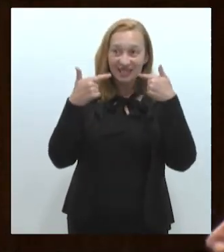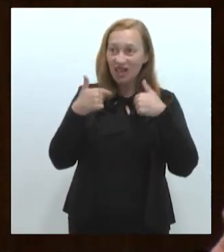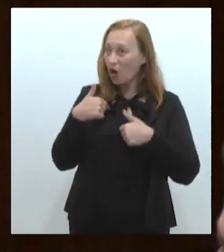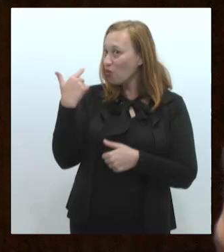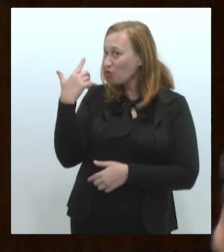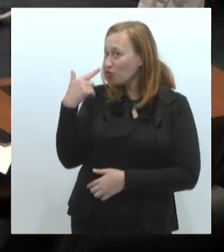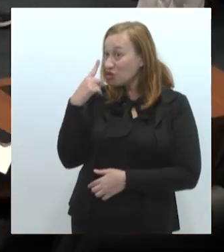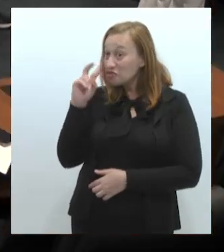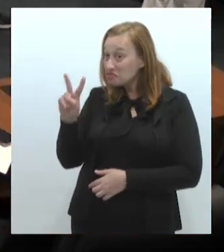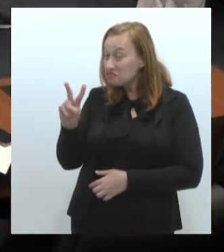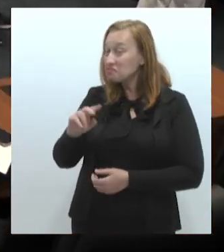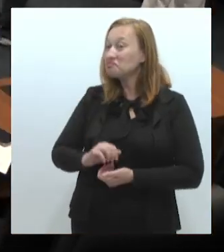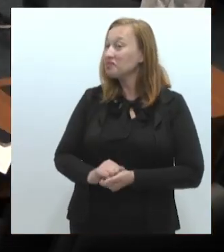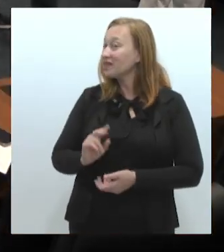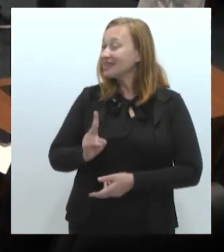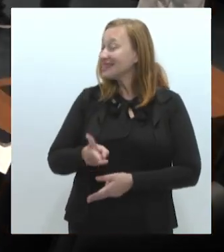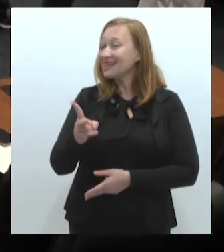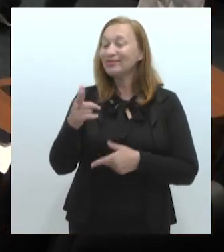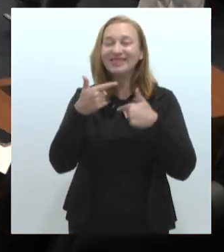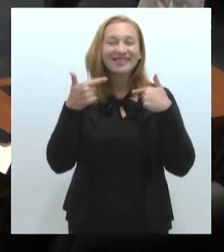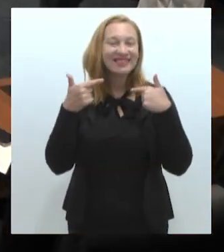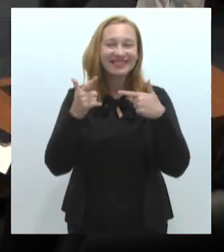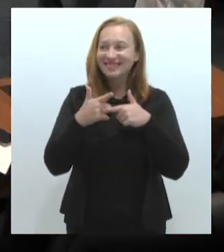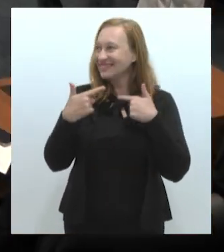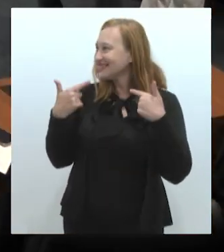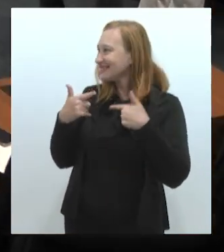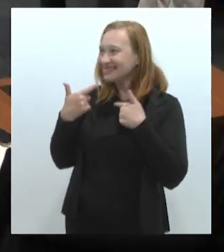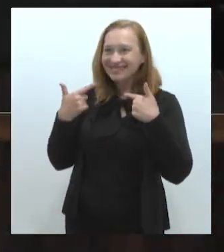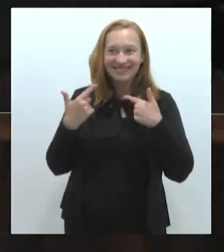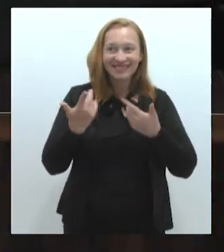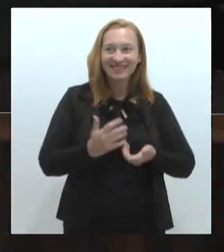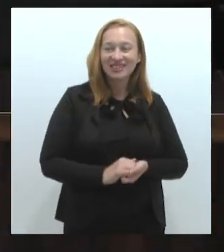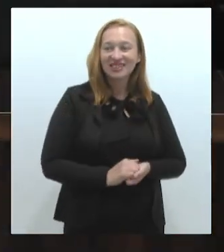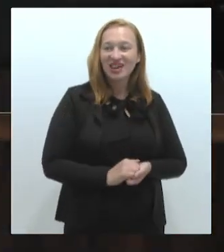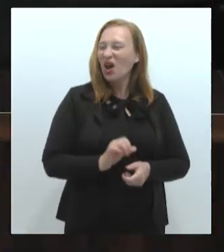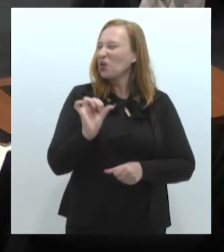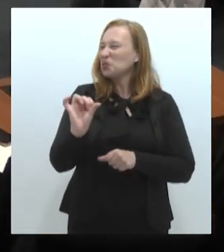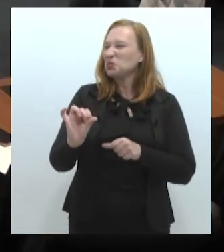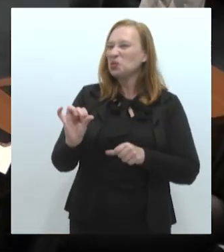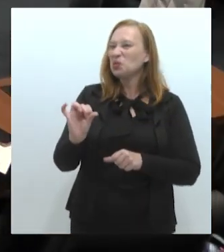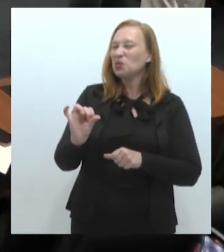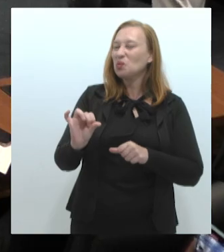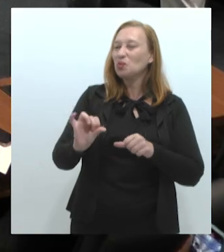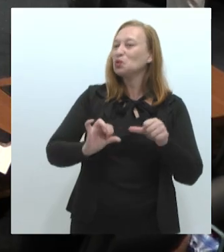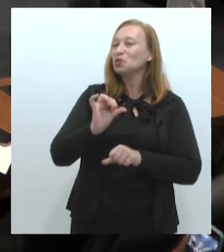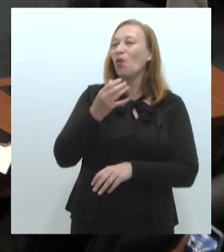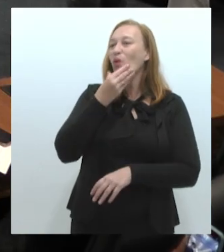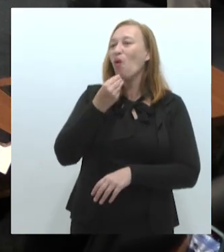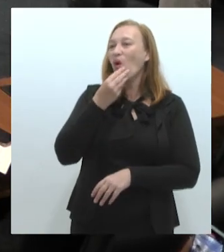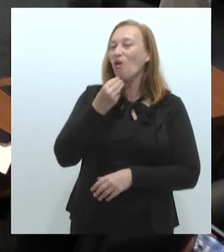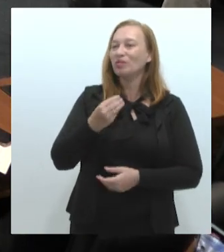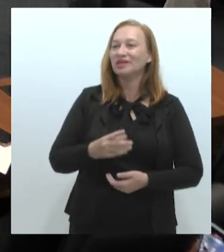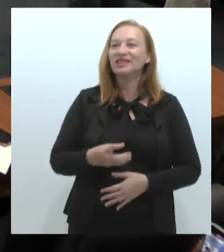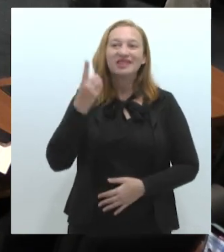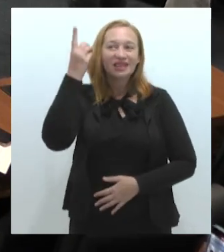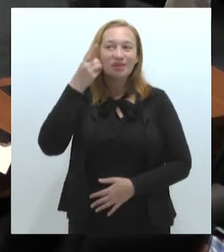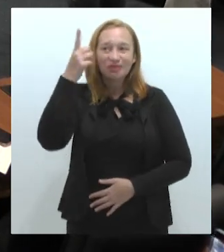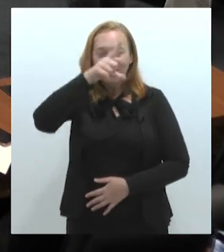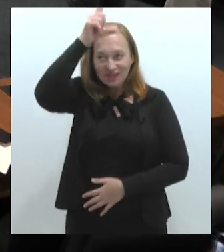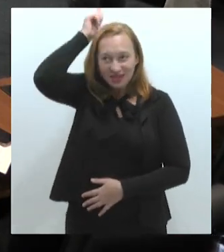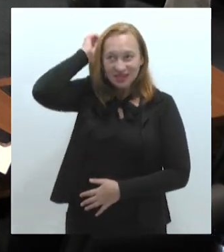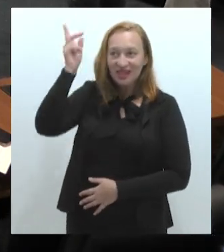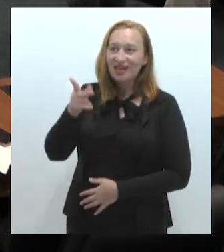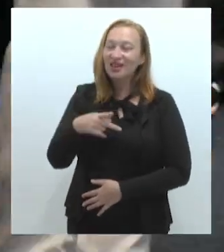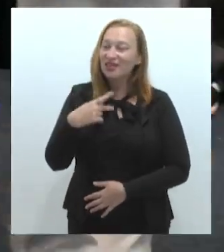vi. Está sempre sorrindo. Eu vou... Essa é a nova versão, Amorim. Senhor doutor Luiz Paulo, tem um remédio